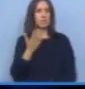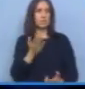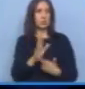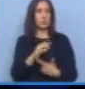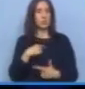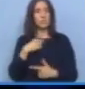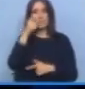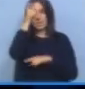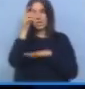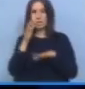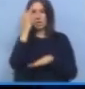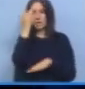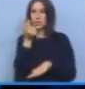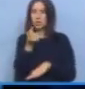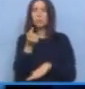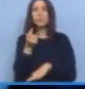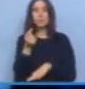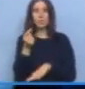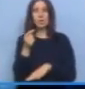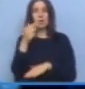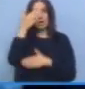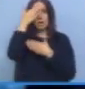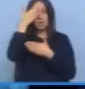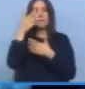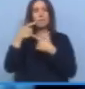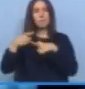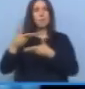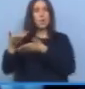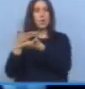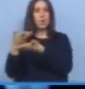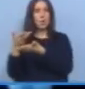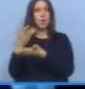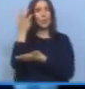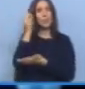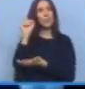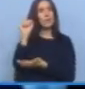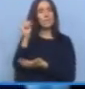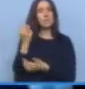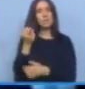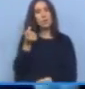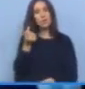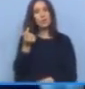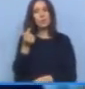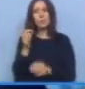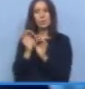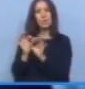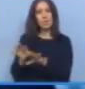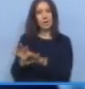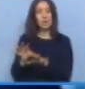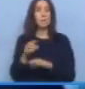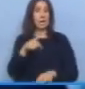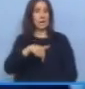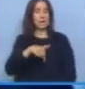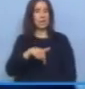estive no Egito é um bocadinho mais fácil porque elas falavam árabe e a cultura delas também é um bocadinho igual. Mas